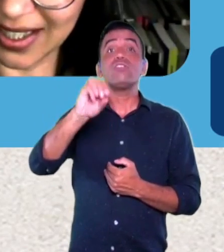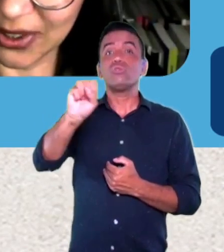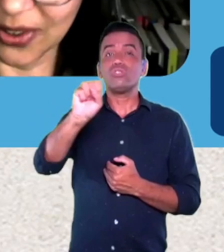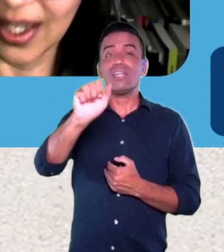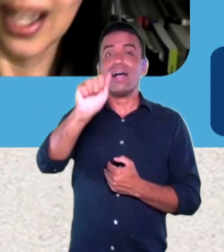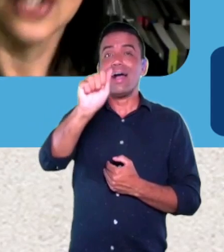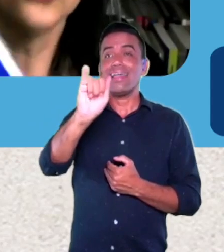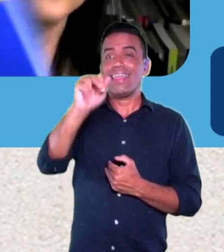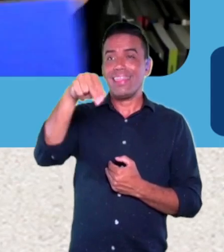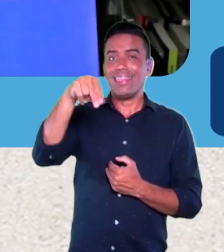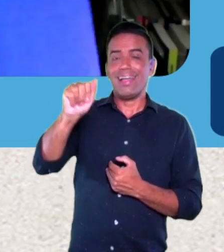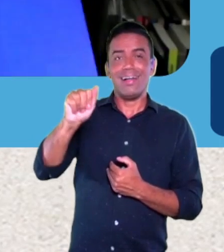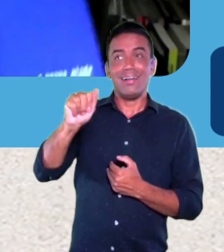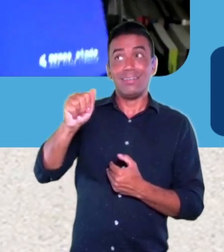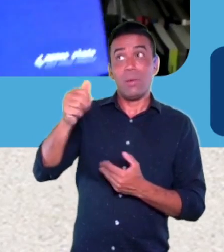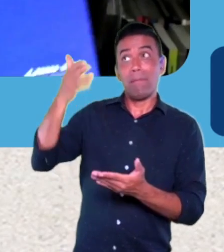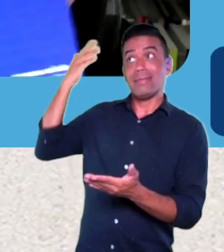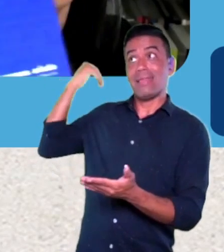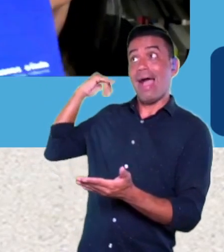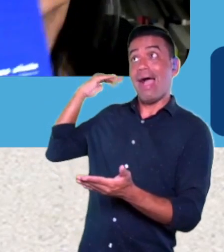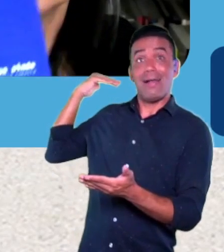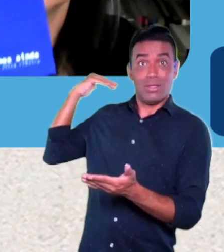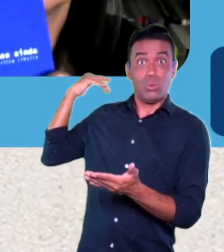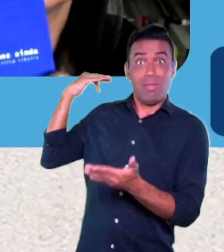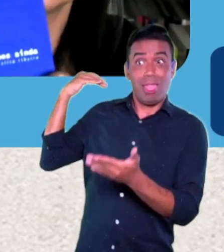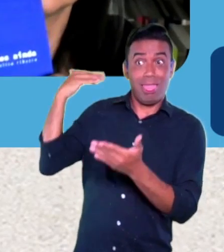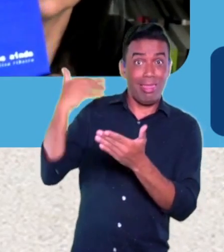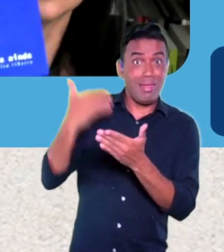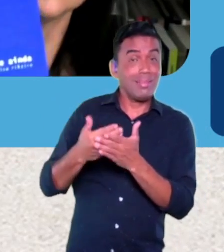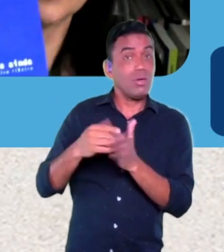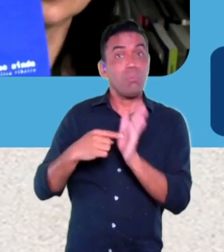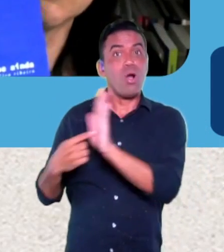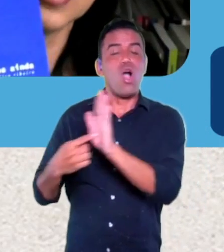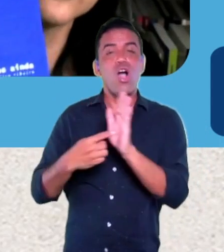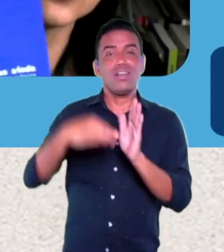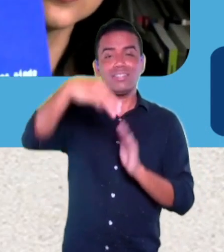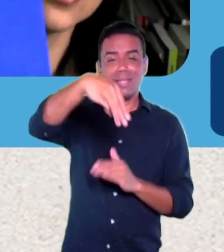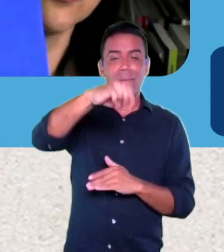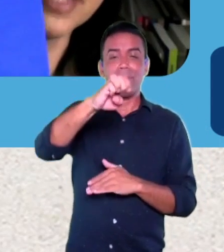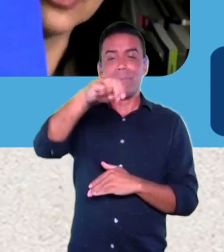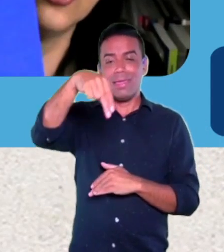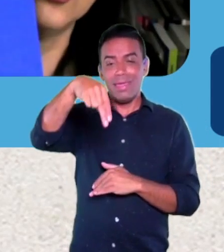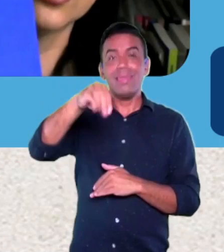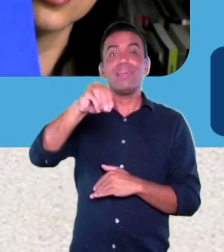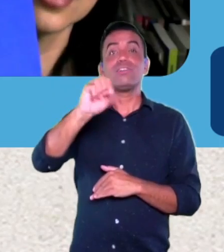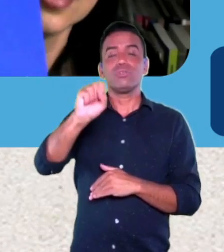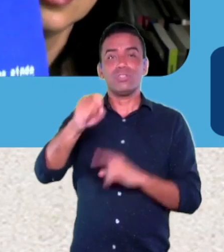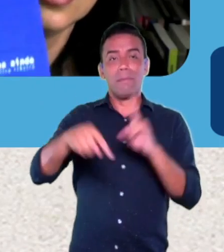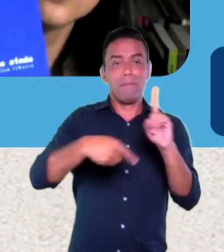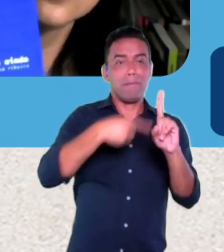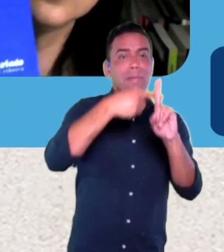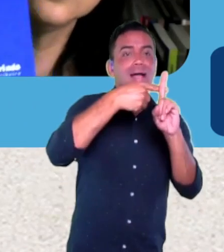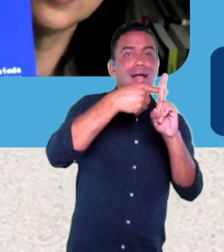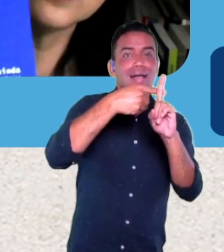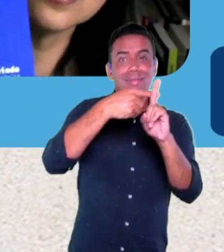no início. Tudo nele leva ao menos, né? Tem esses sinais de matemática que são menor,